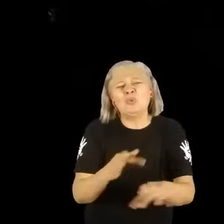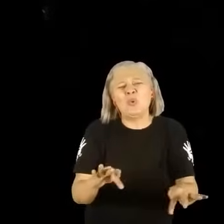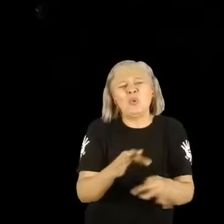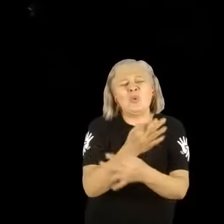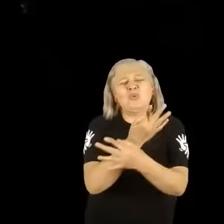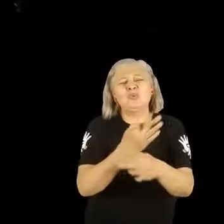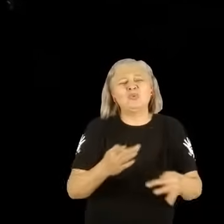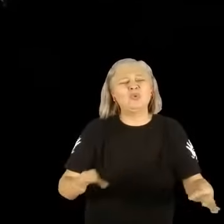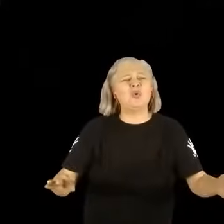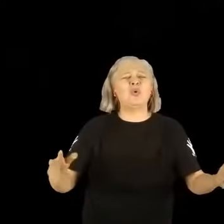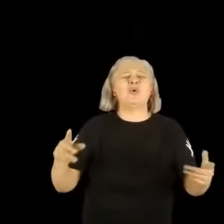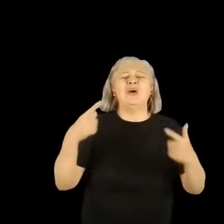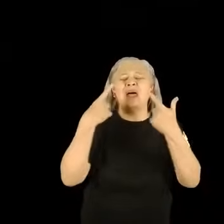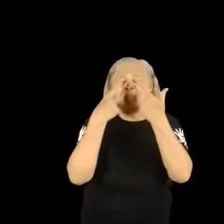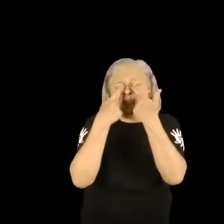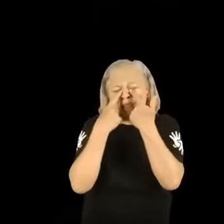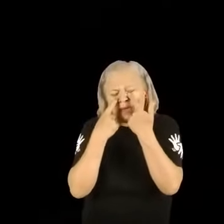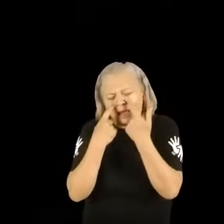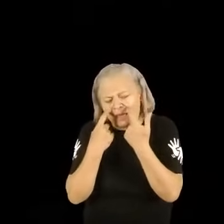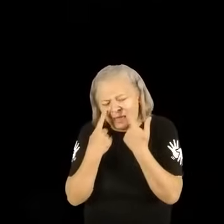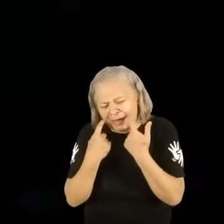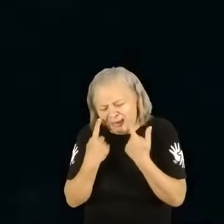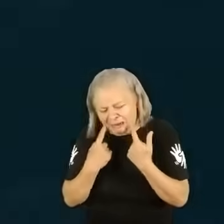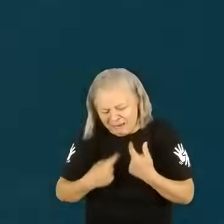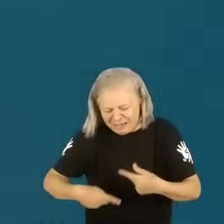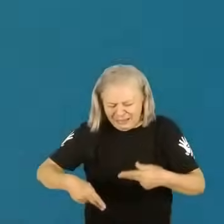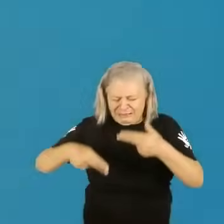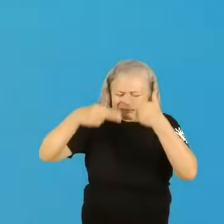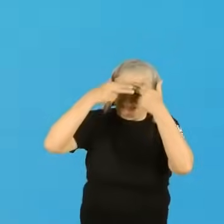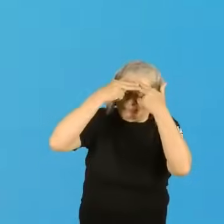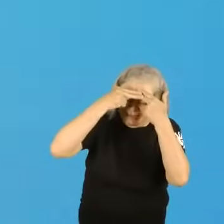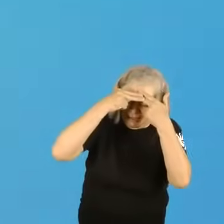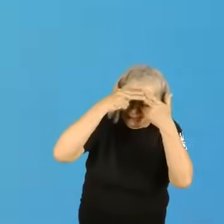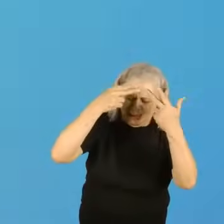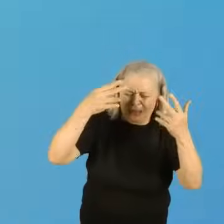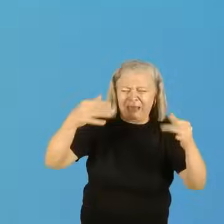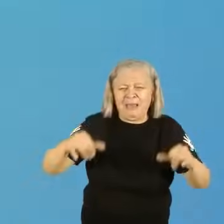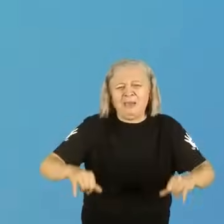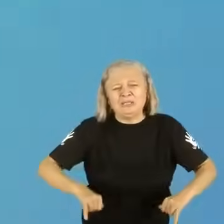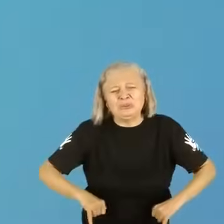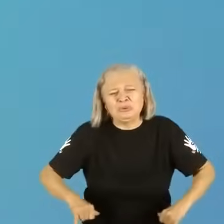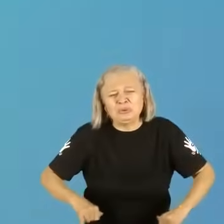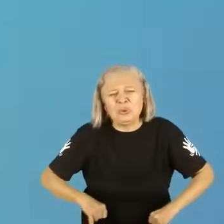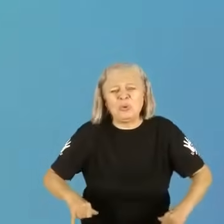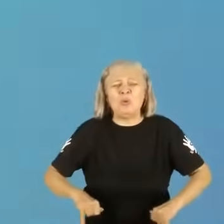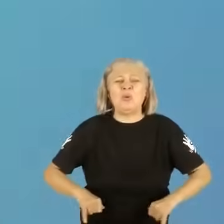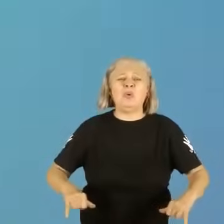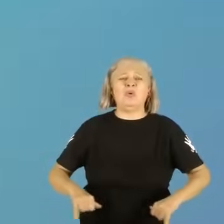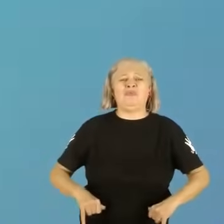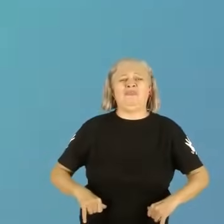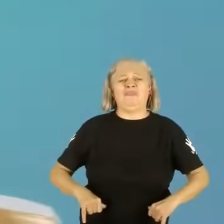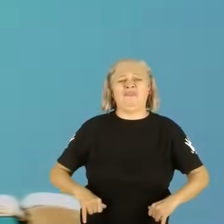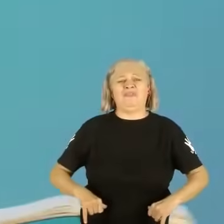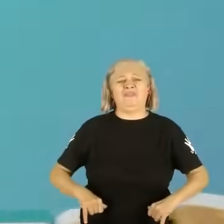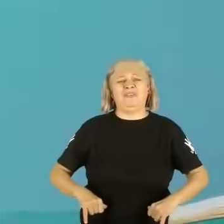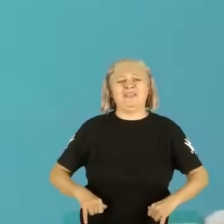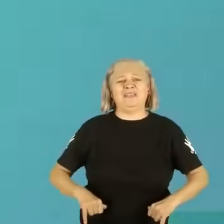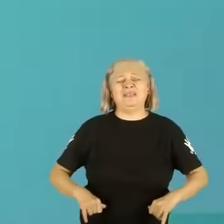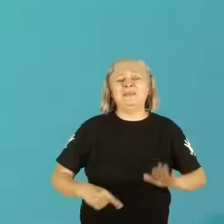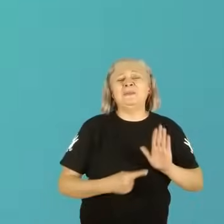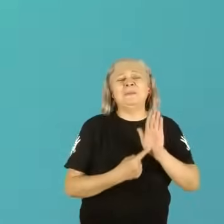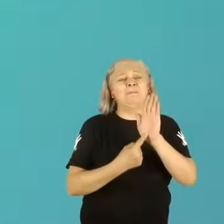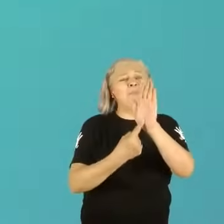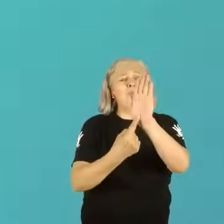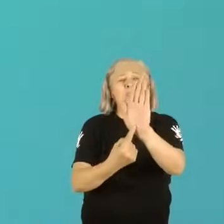tempo. As lágrimas, as frustrações, as decepções, as dores que são representadas